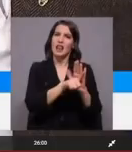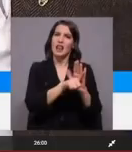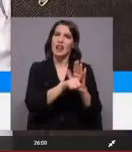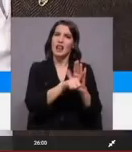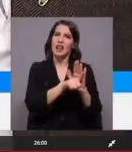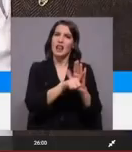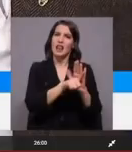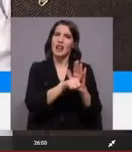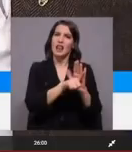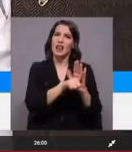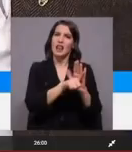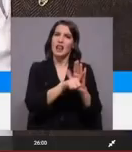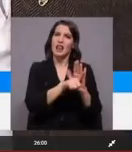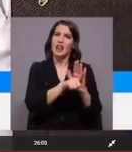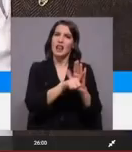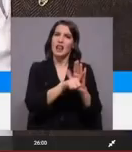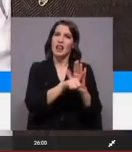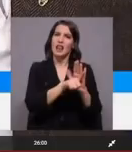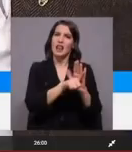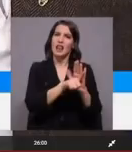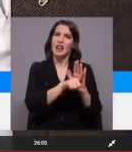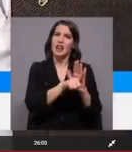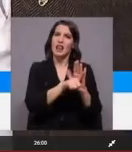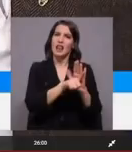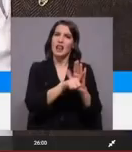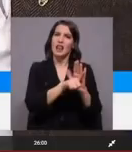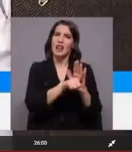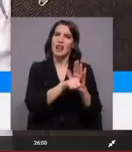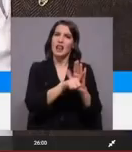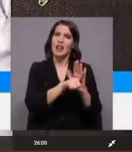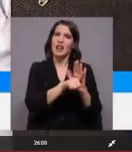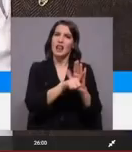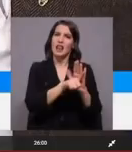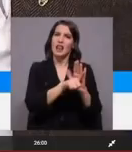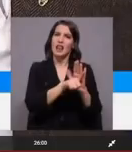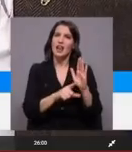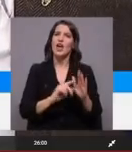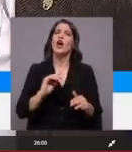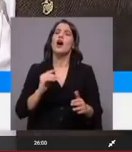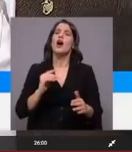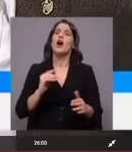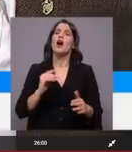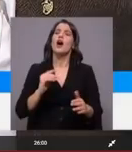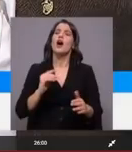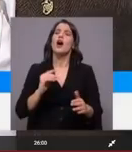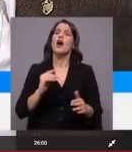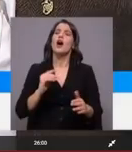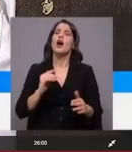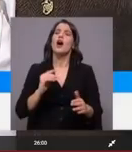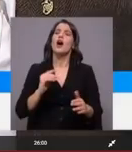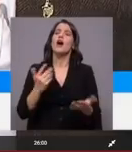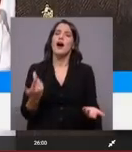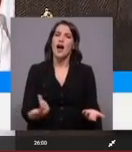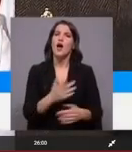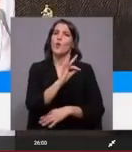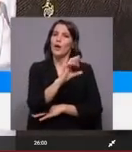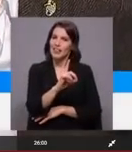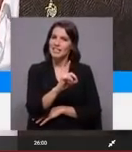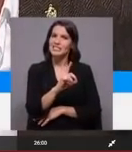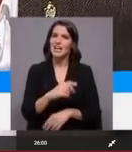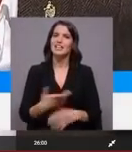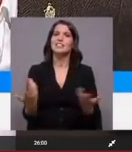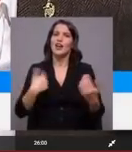sobem de Escalão e e acabam por se por receber menos no corre do que se possa também que isso é uma pessoa que já já não